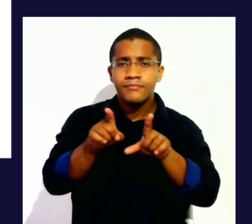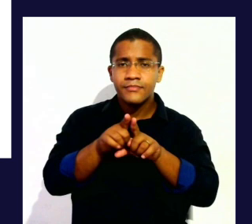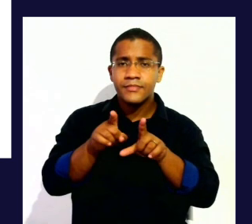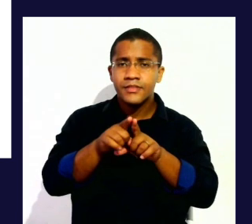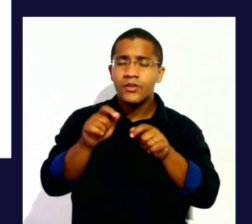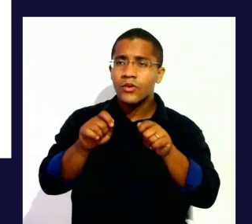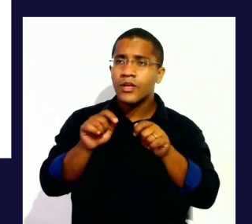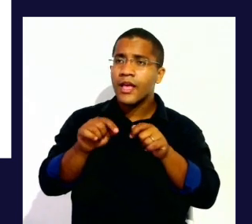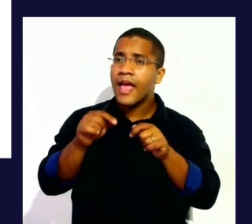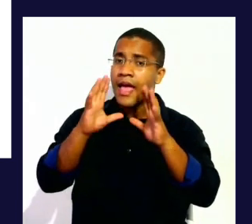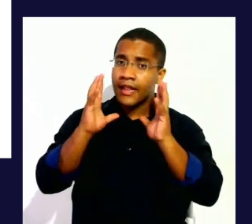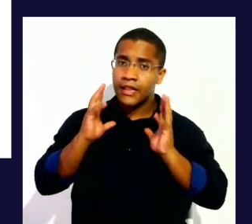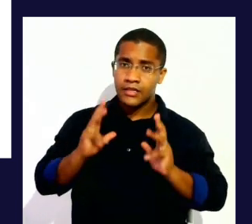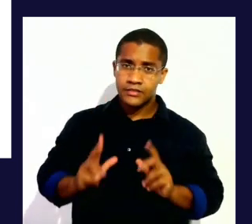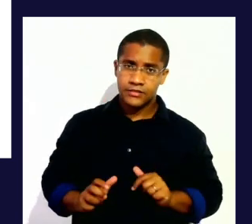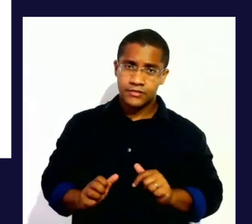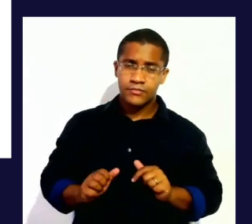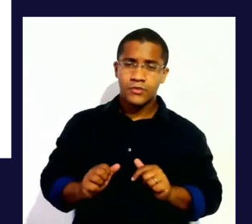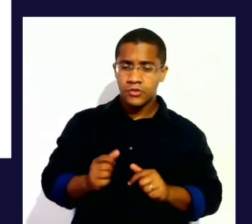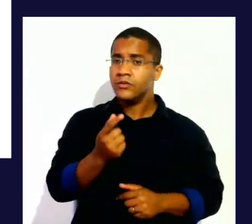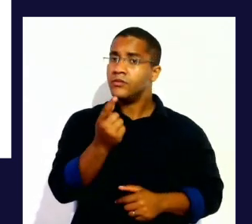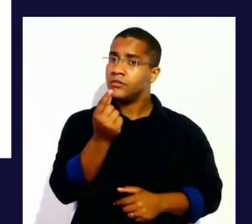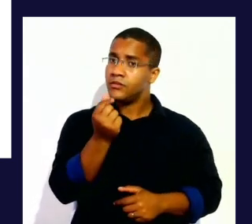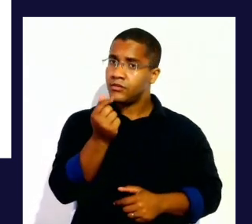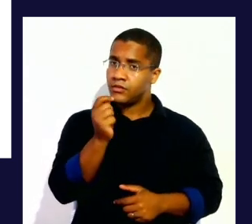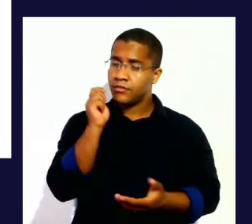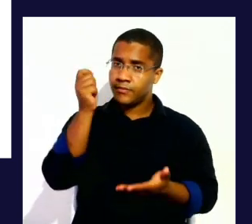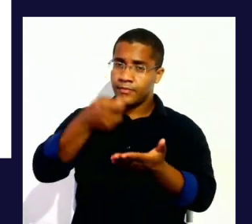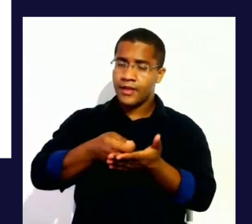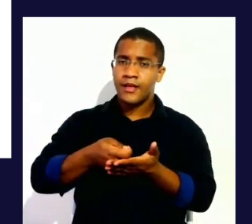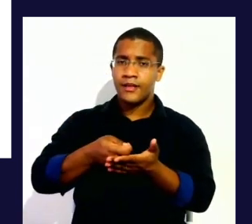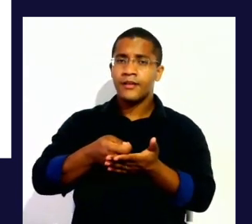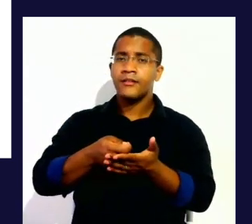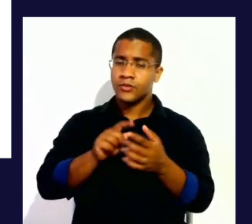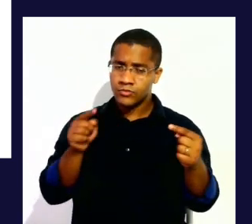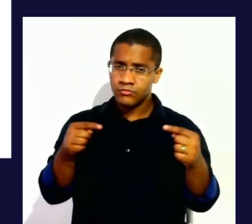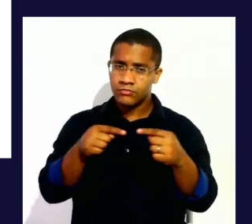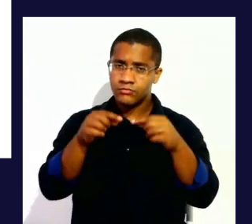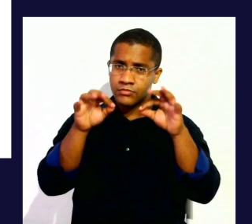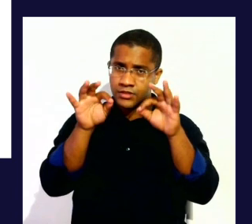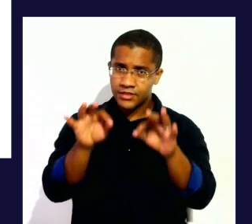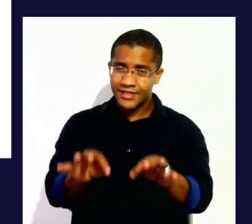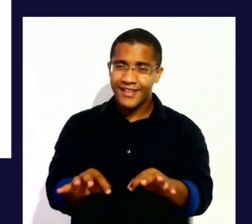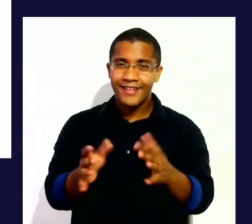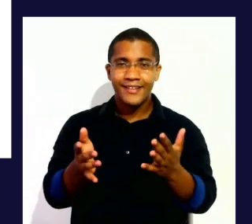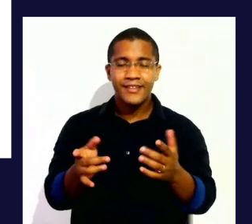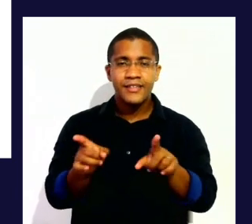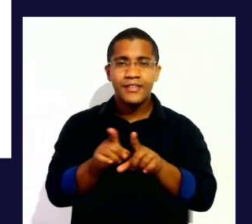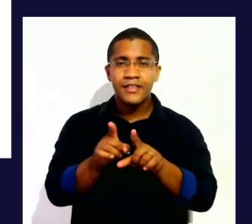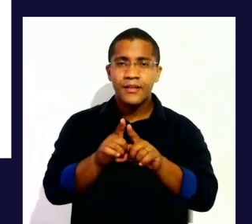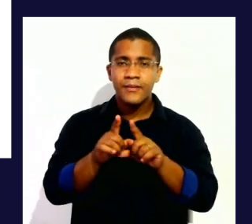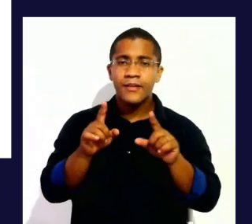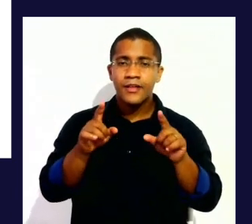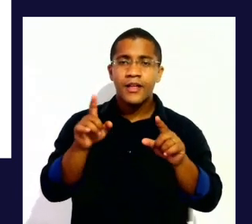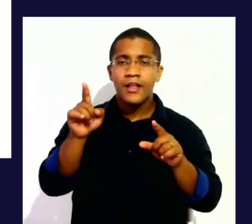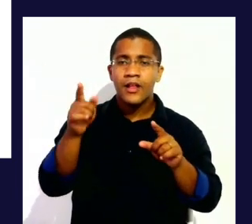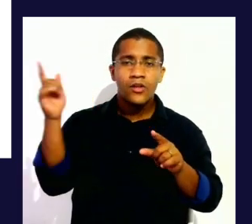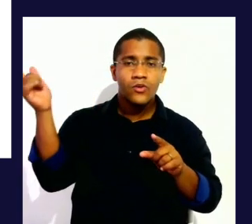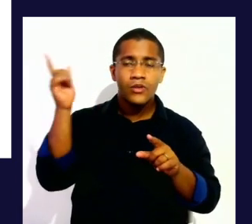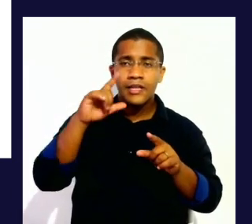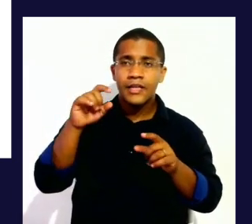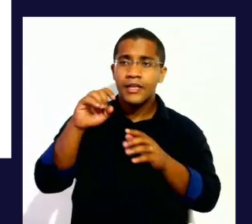de renováveis limpas, com tarifas adequadas aos consumidores e competitivas para as